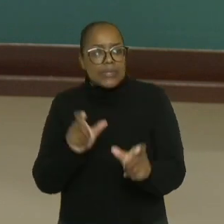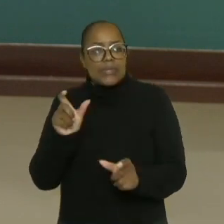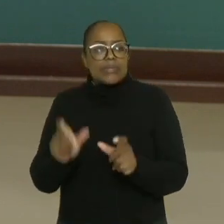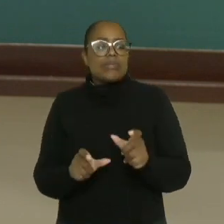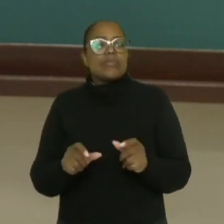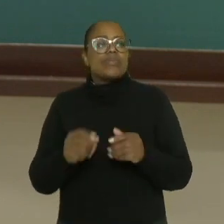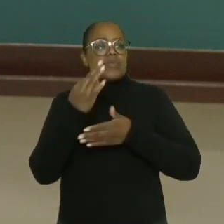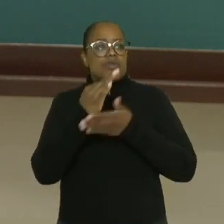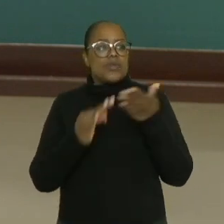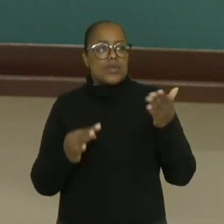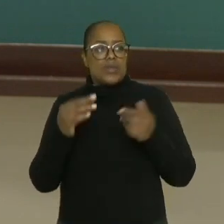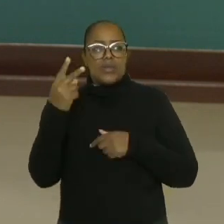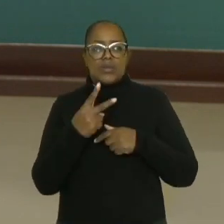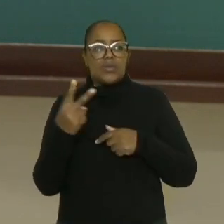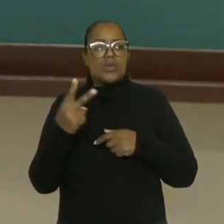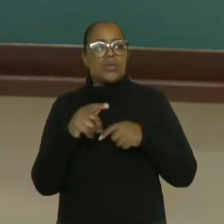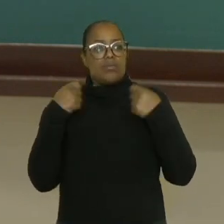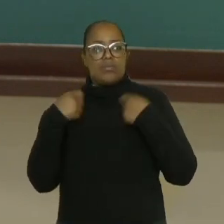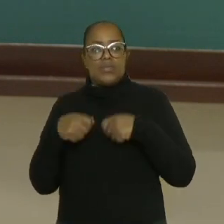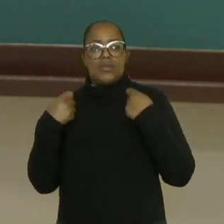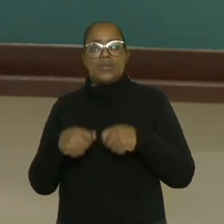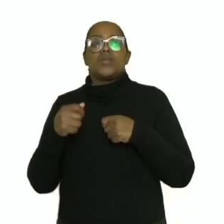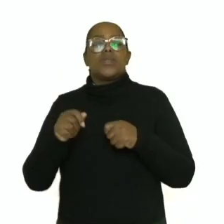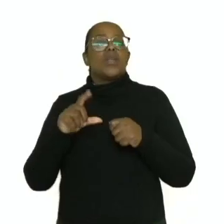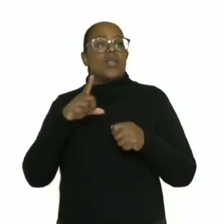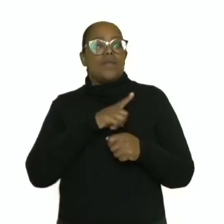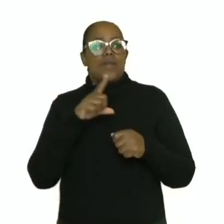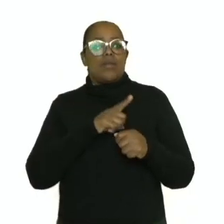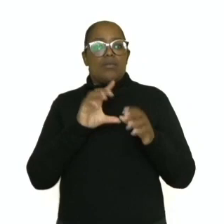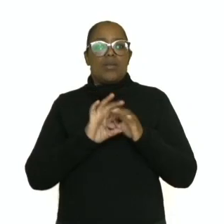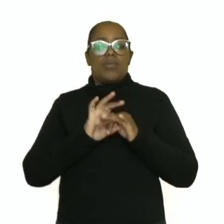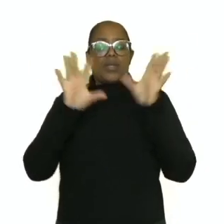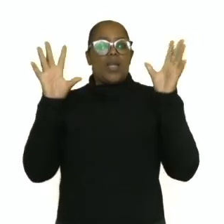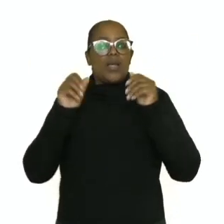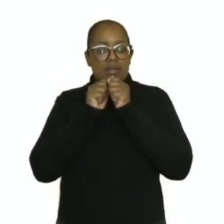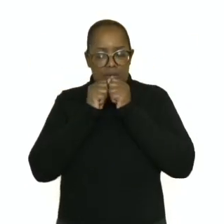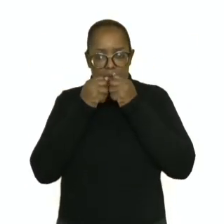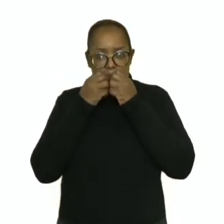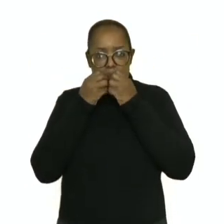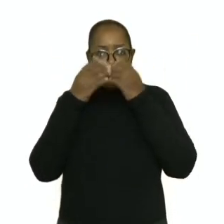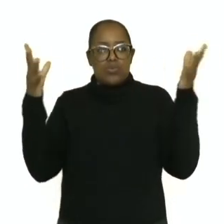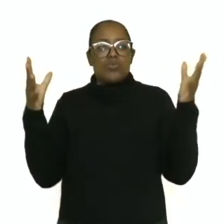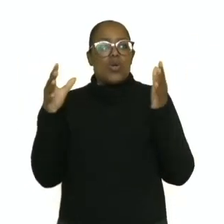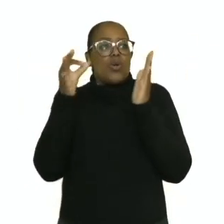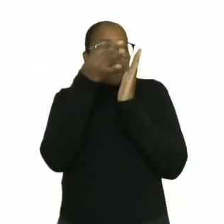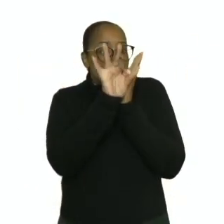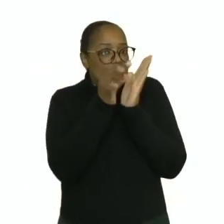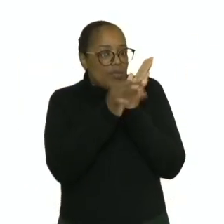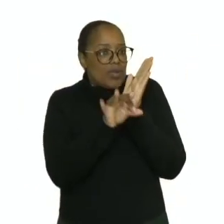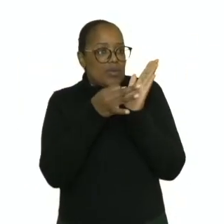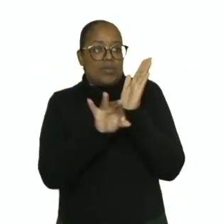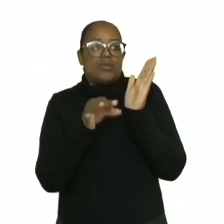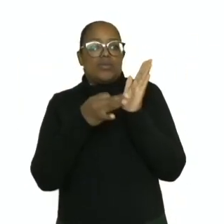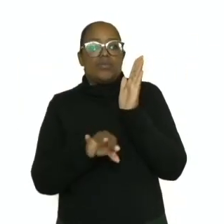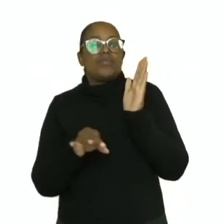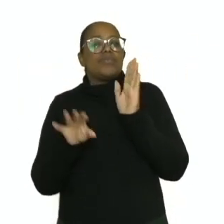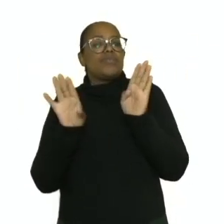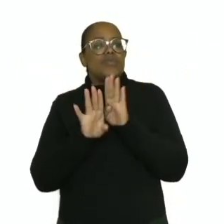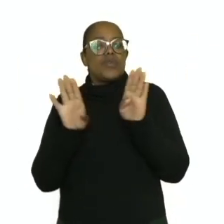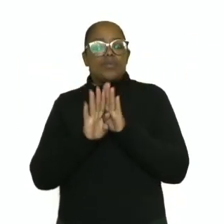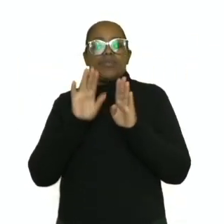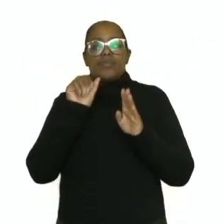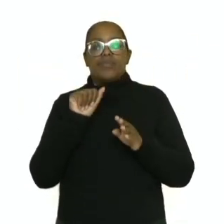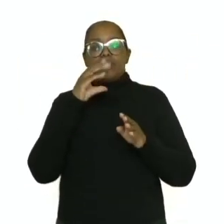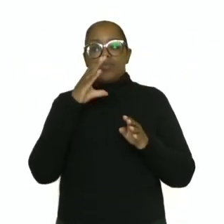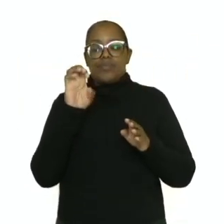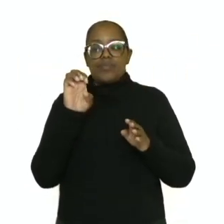E o texto 2, é necessário que haja liberdade de expressão, fiscalização sobre órgãos governamentais e acesso por